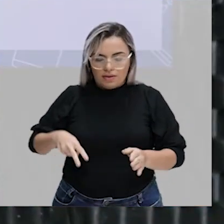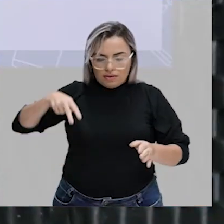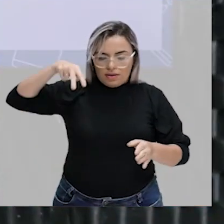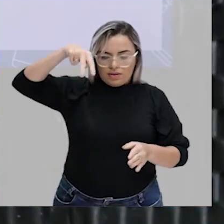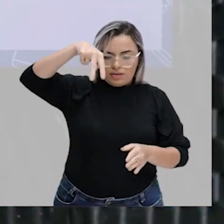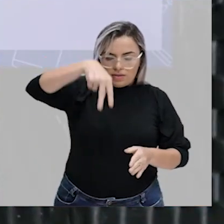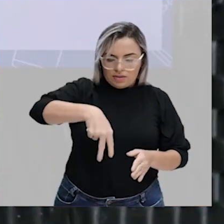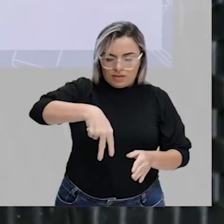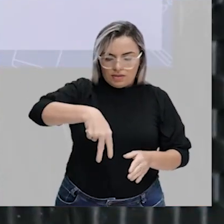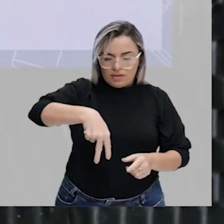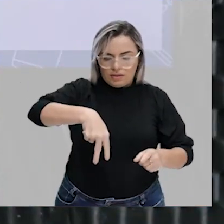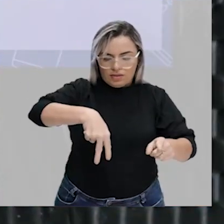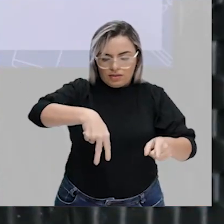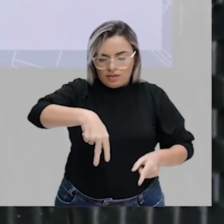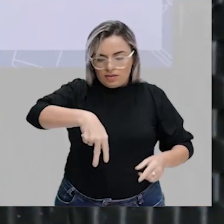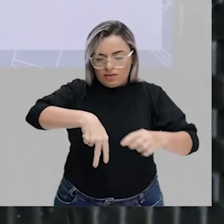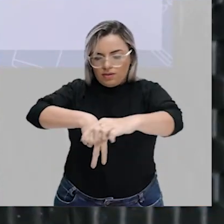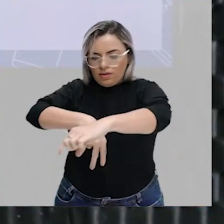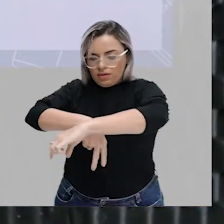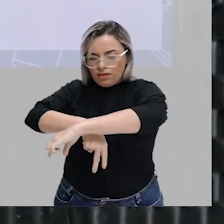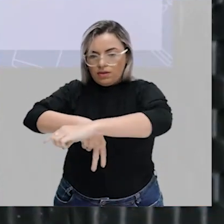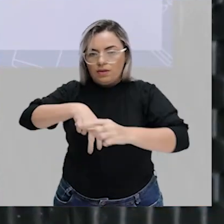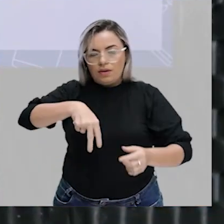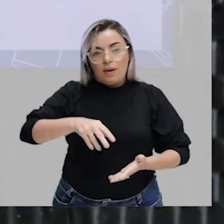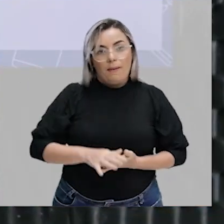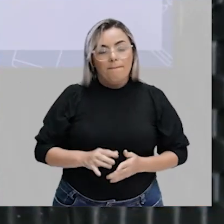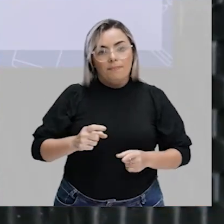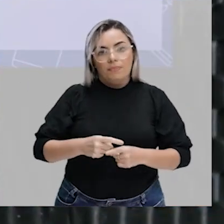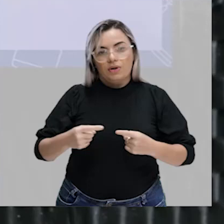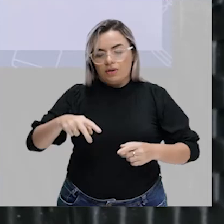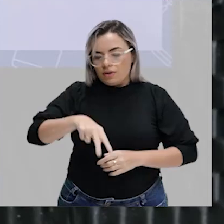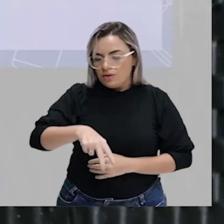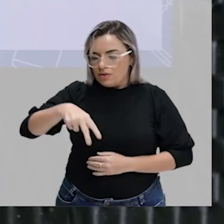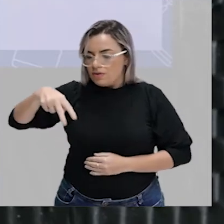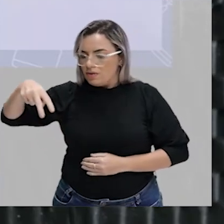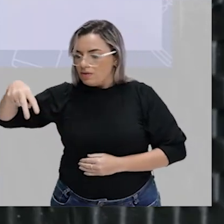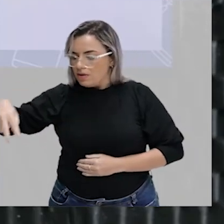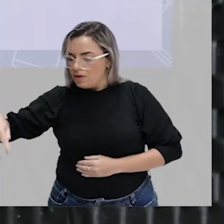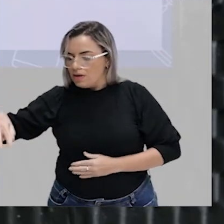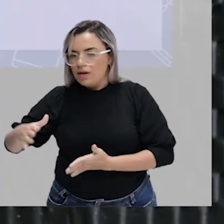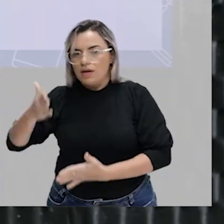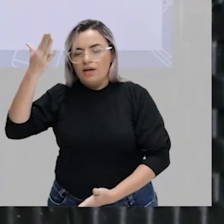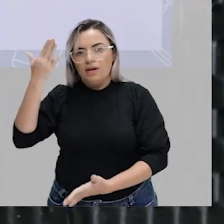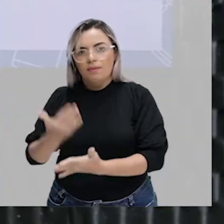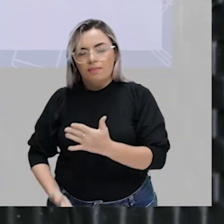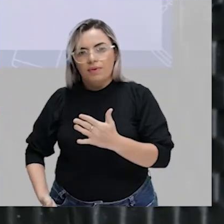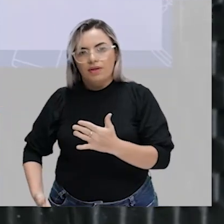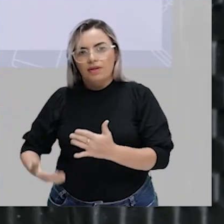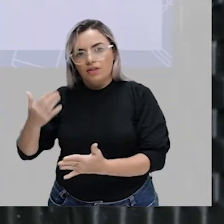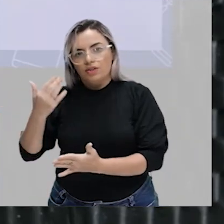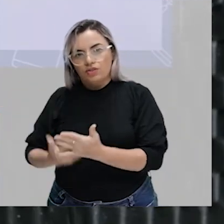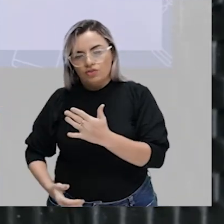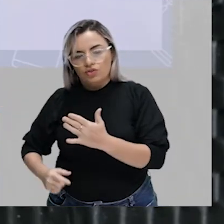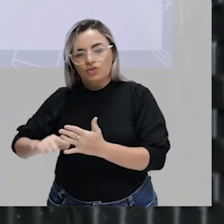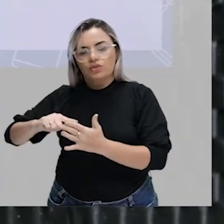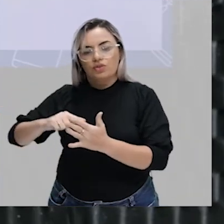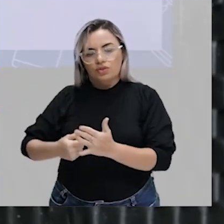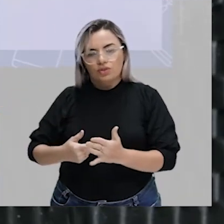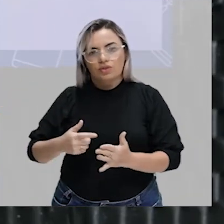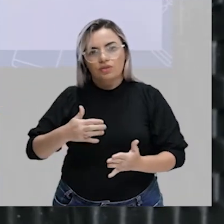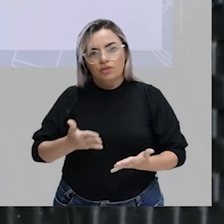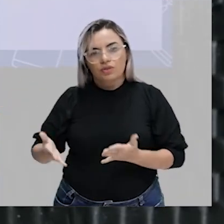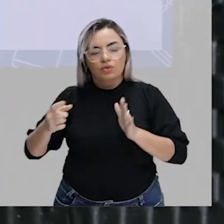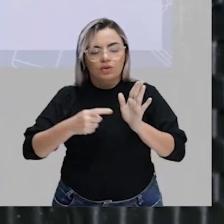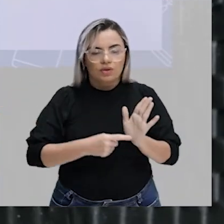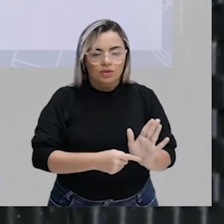dessas linhas. Caso elas saltem fora dessa linha, algum ponto já vai ser descontado na sua apresentação. E é